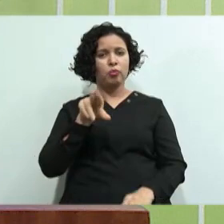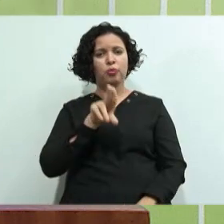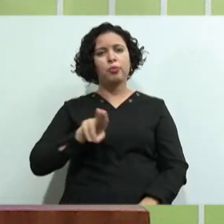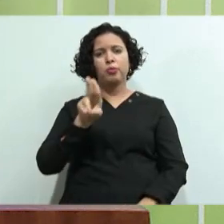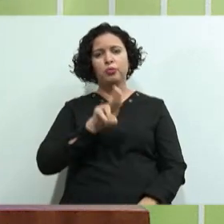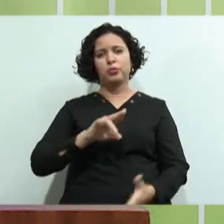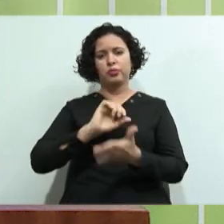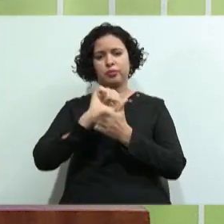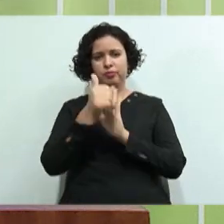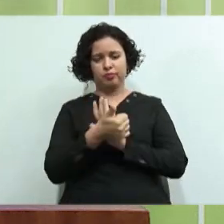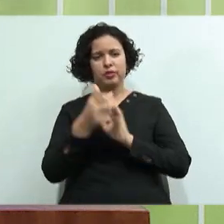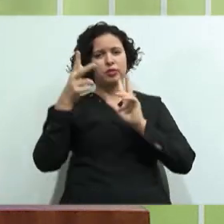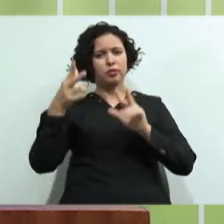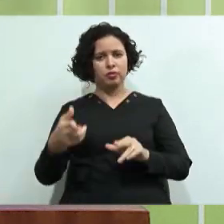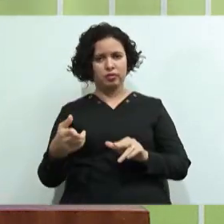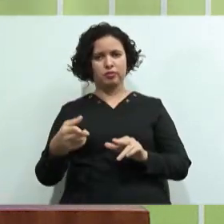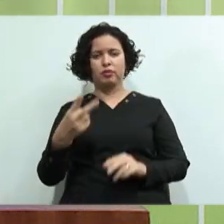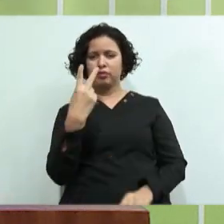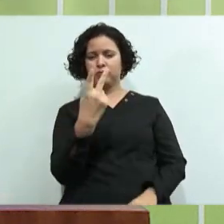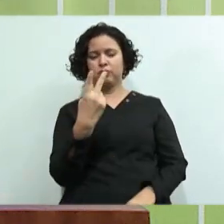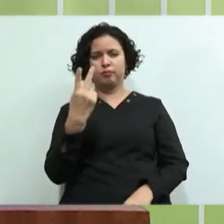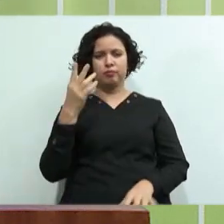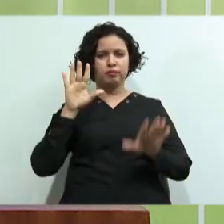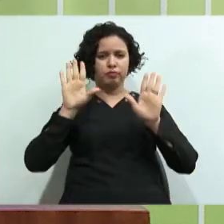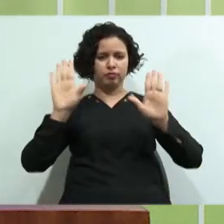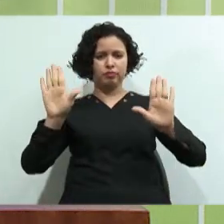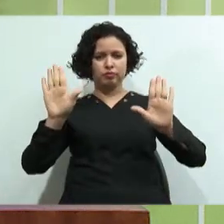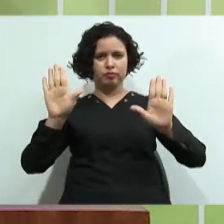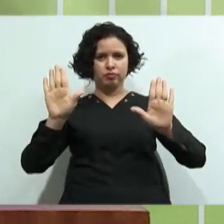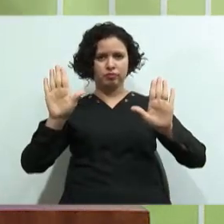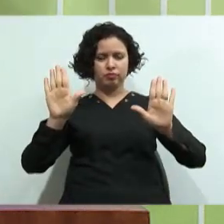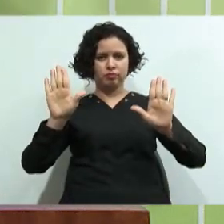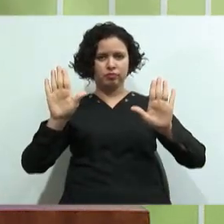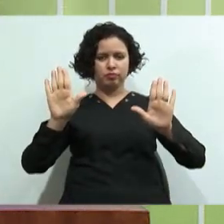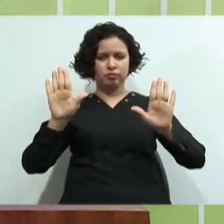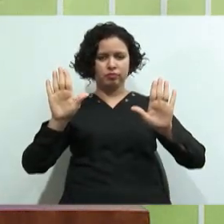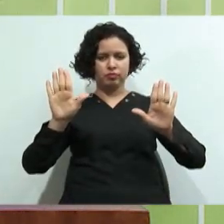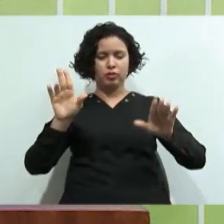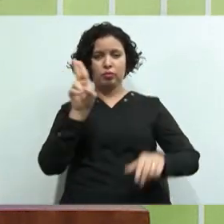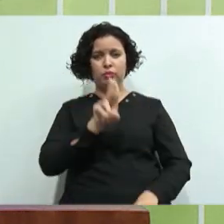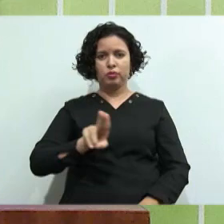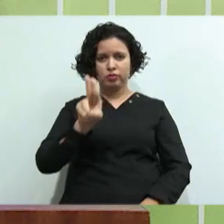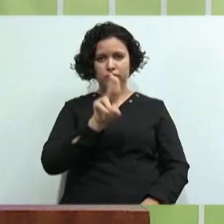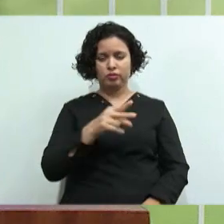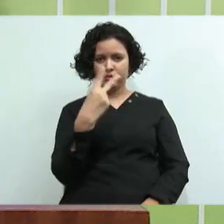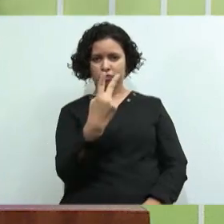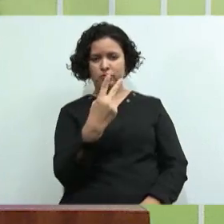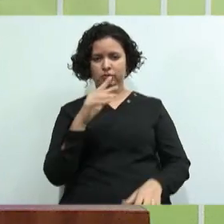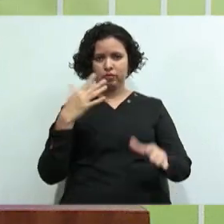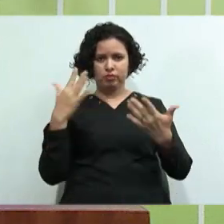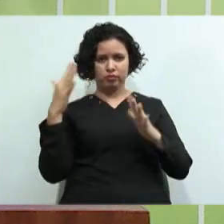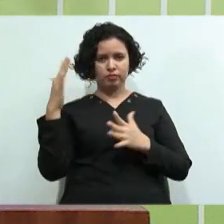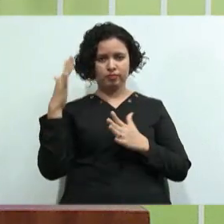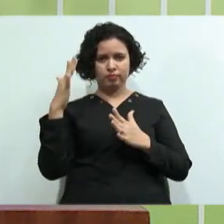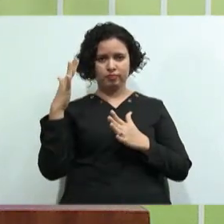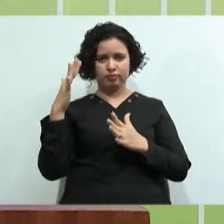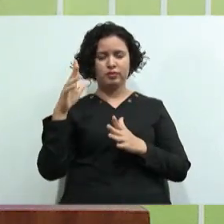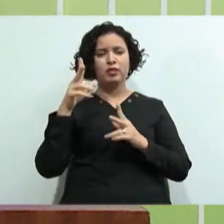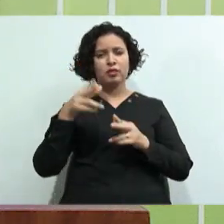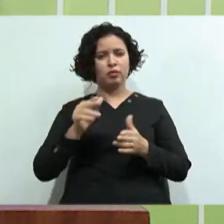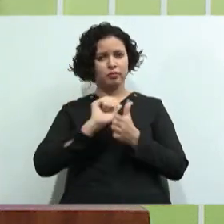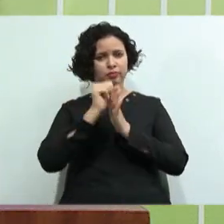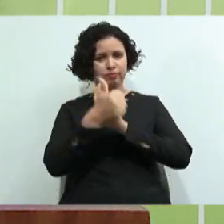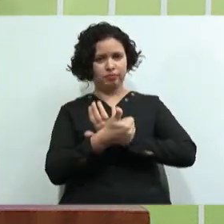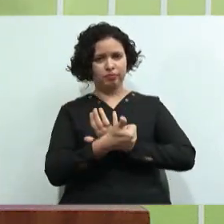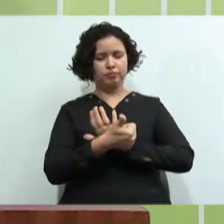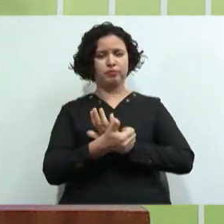mesma configuração de mão, as duas mãos estão na mesma configuração de mão, a gente usa as duas mãos, entendeu? E com a mesma configuração